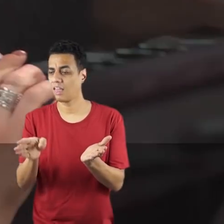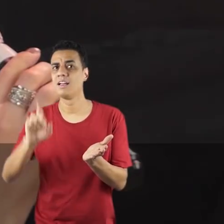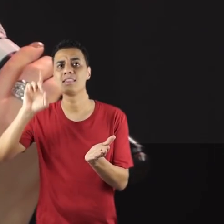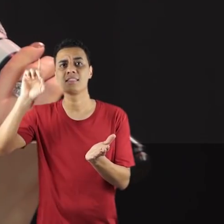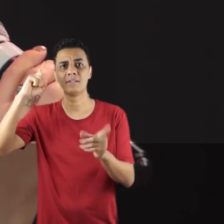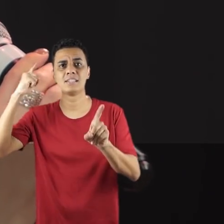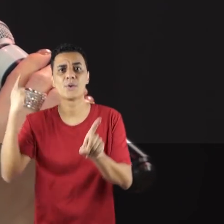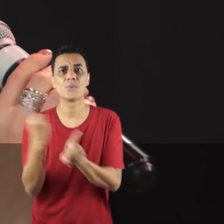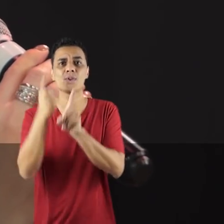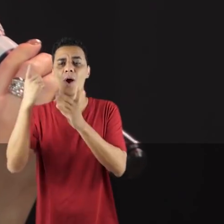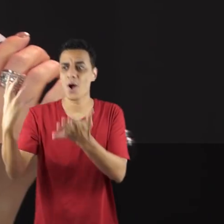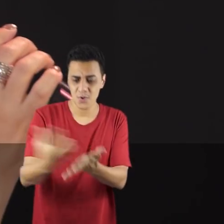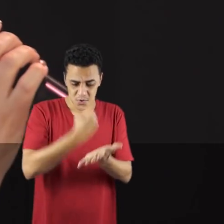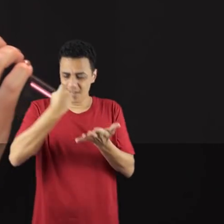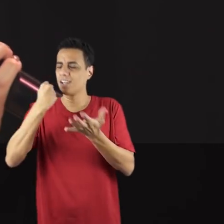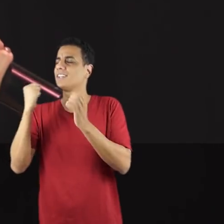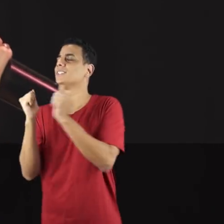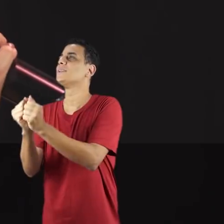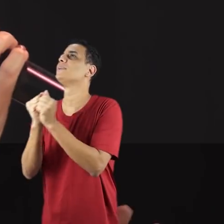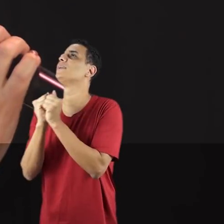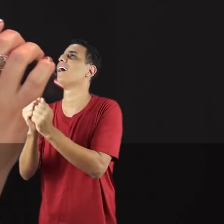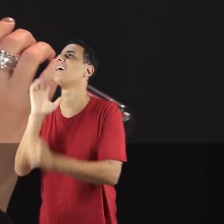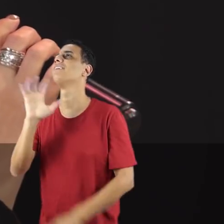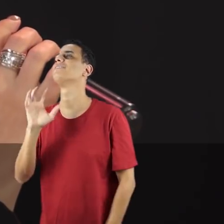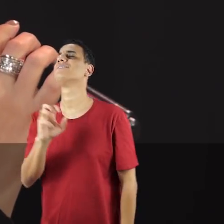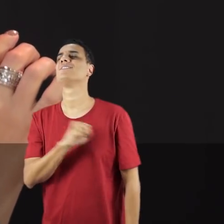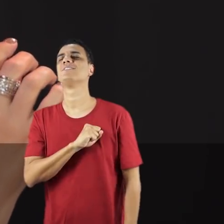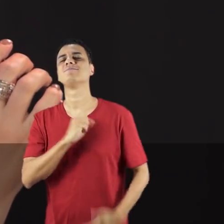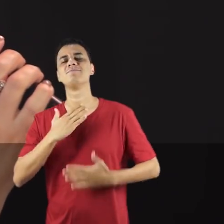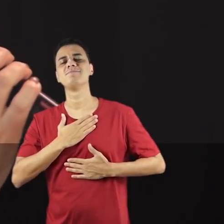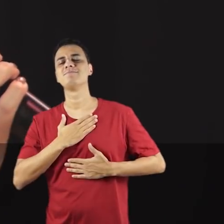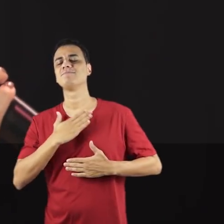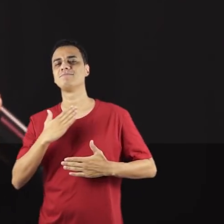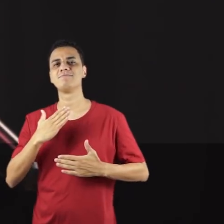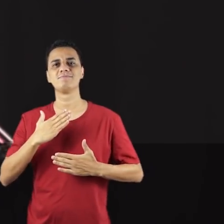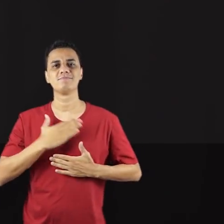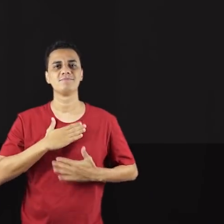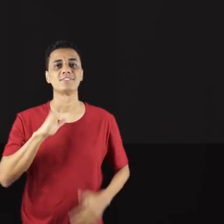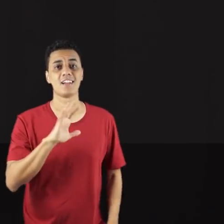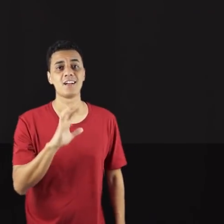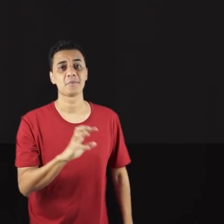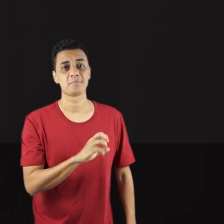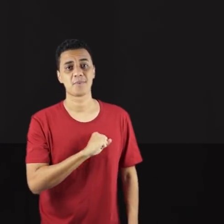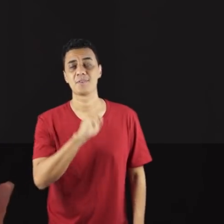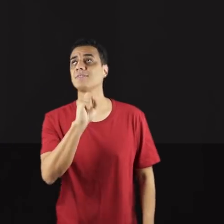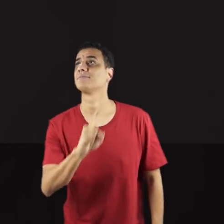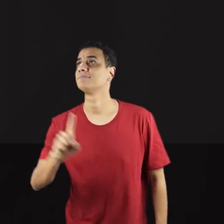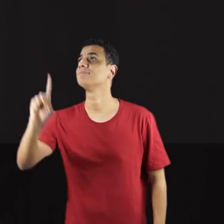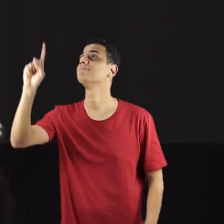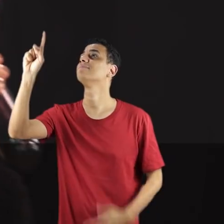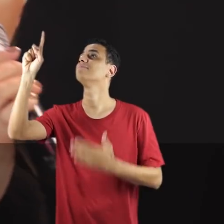Me perdi, ele me encontrou, seu amor por mim,